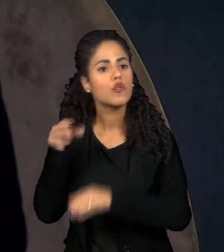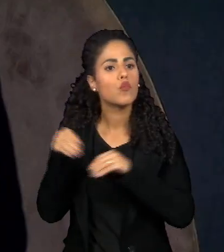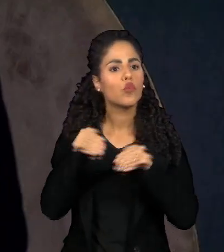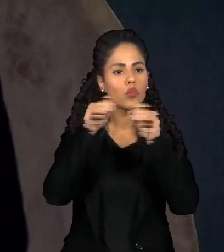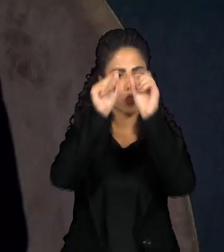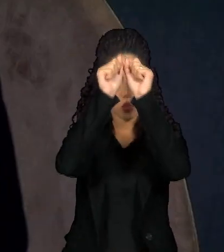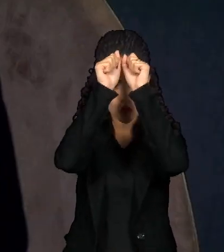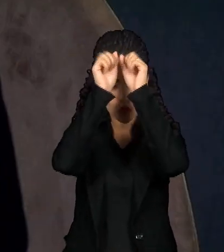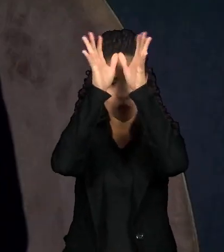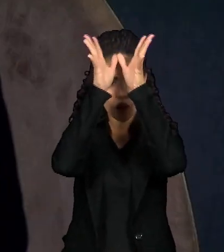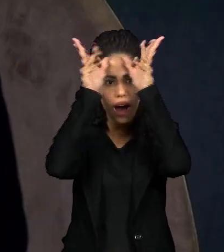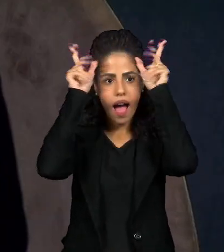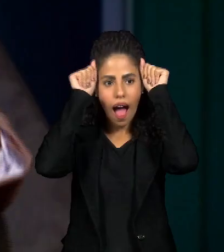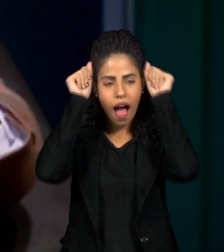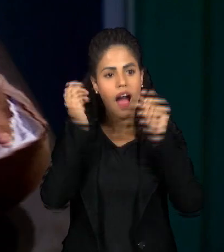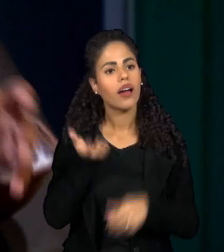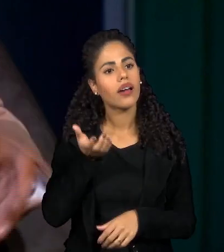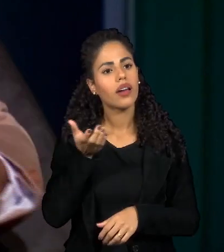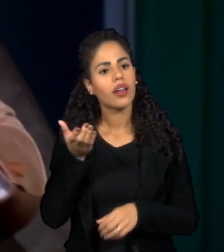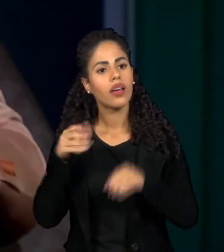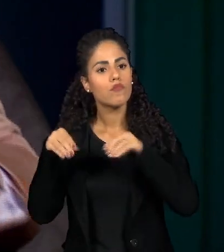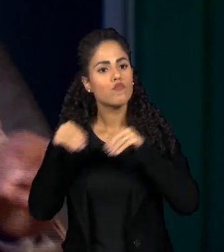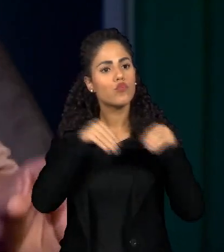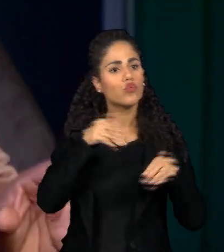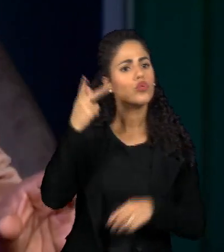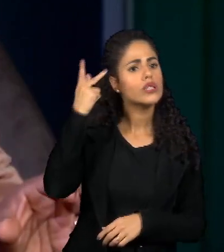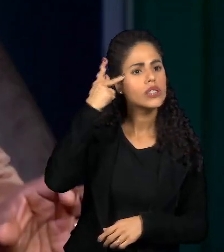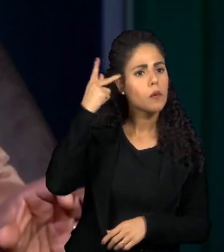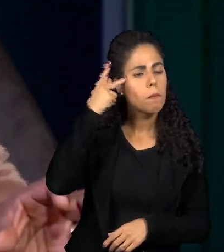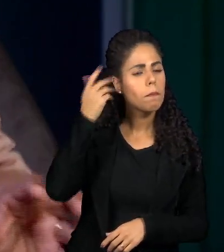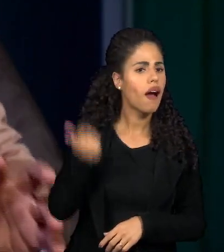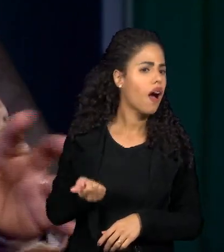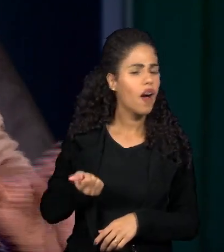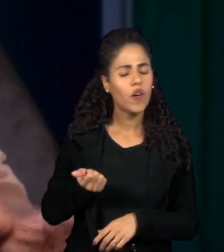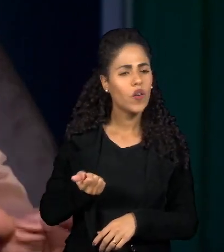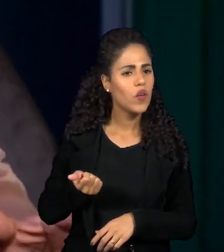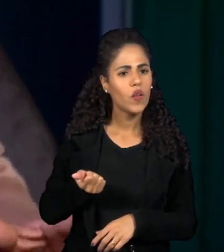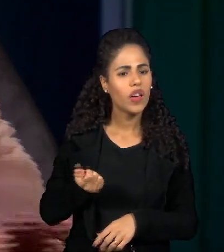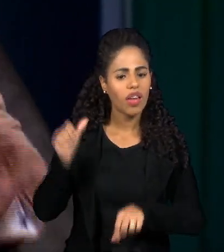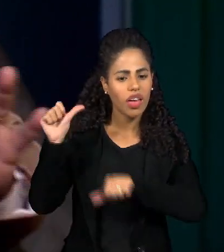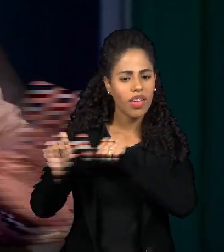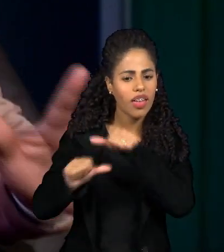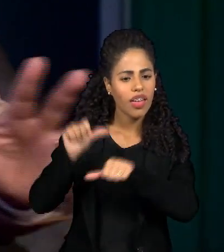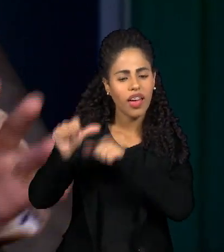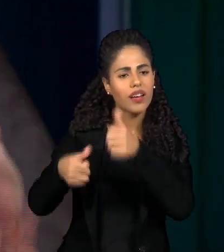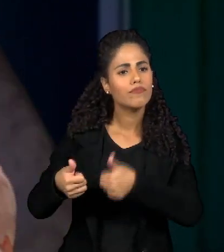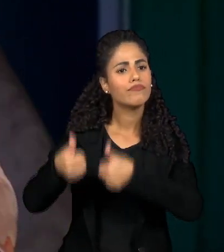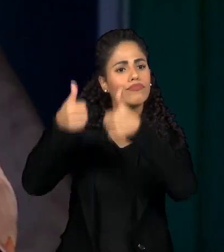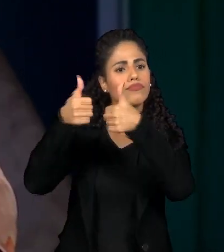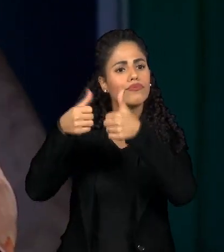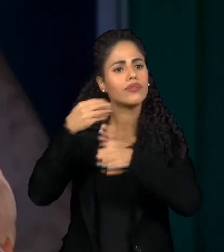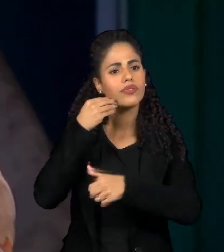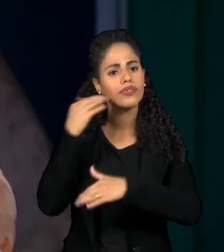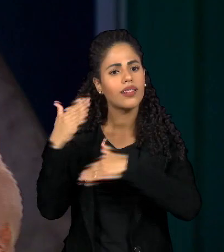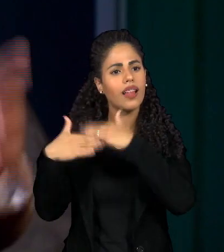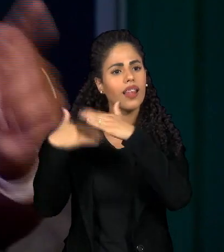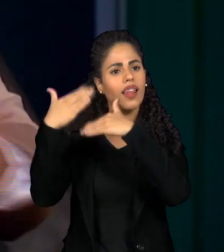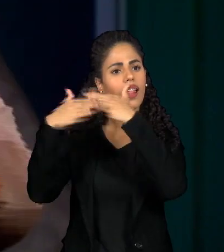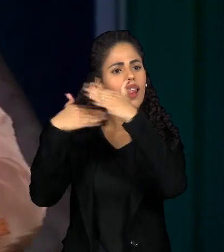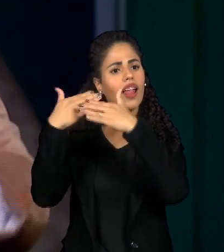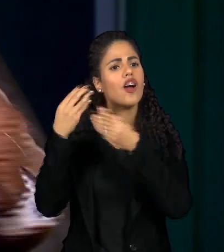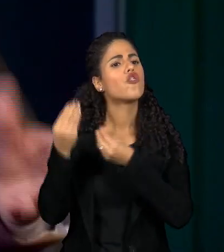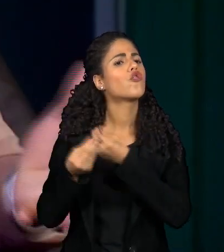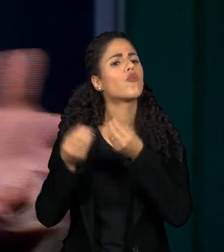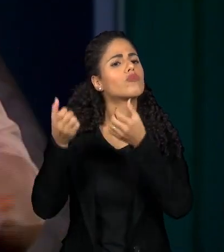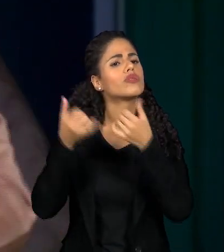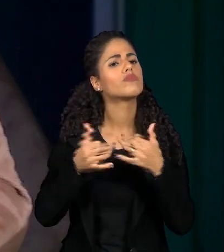Acre e chegou em São Paulo através de uma tecnologia inovadora que está revolucionando o mercado. Conta